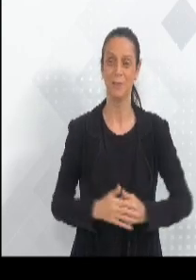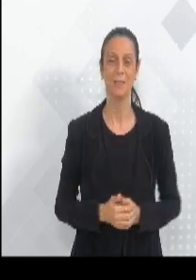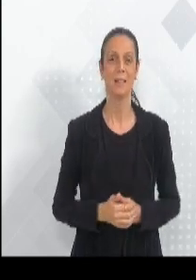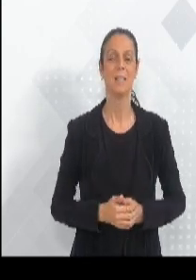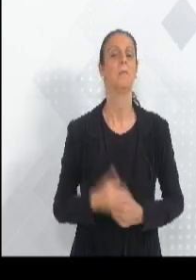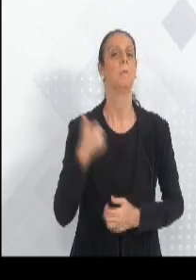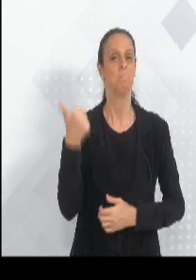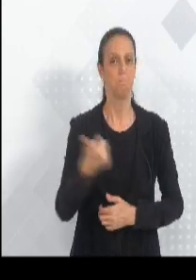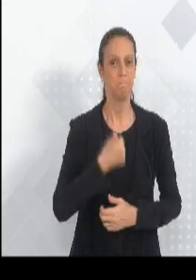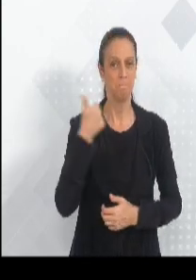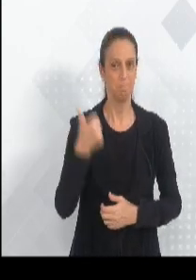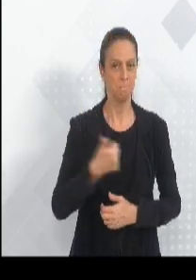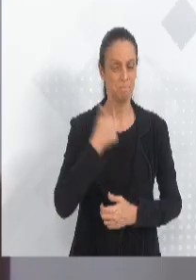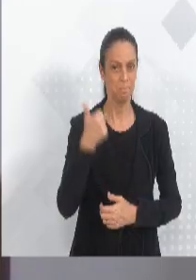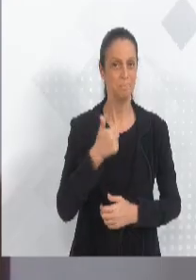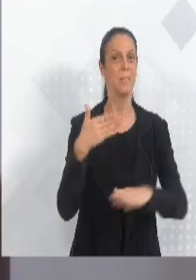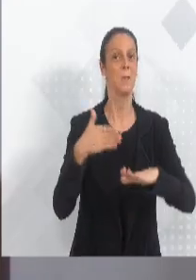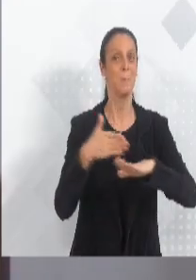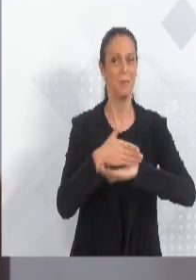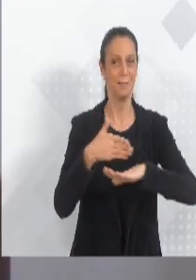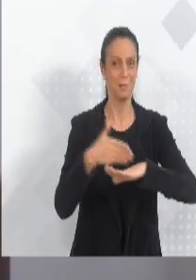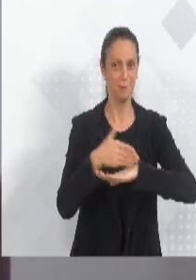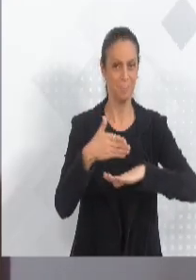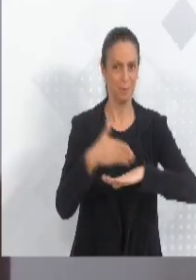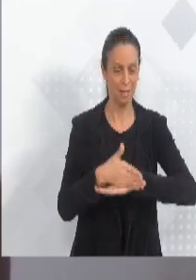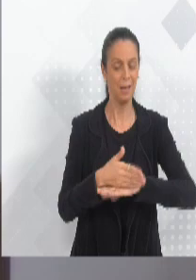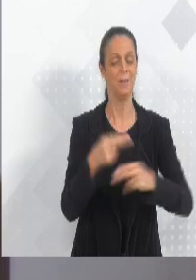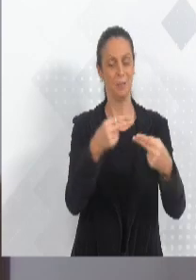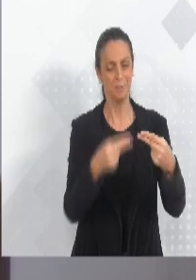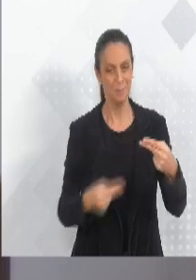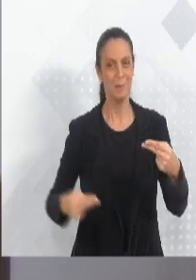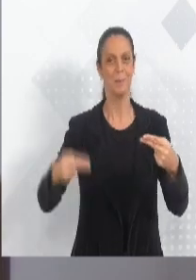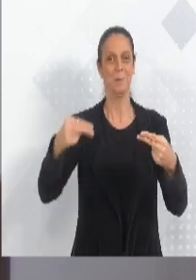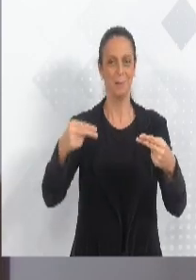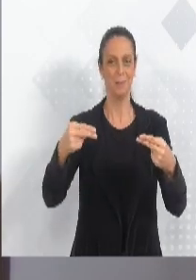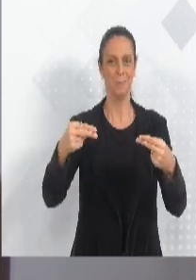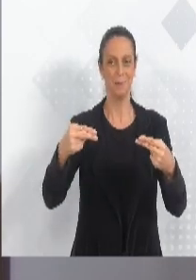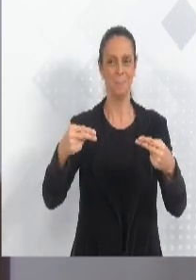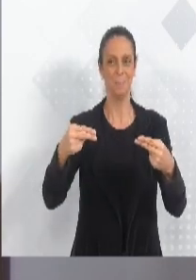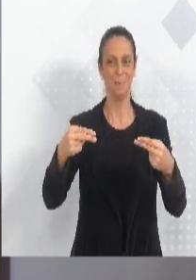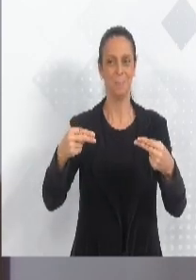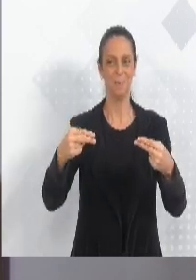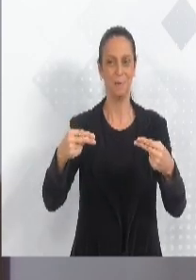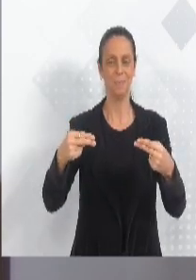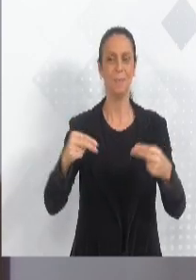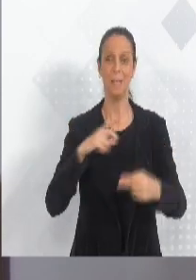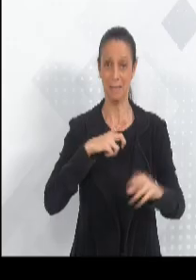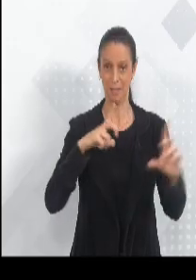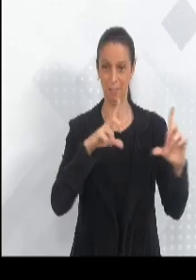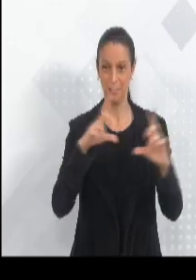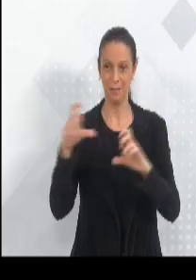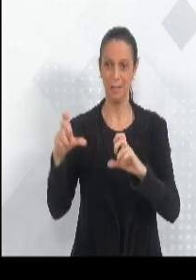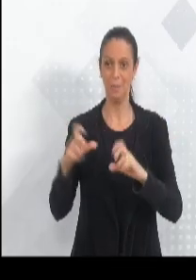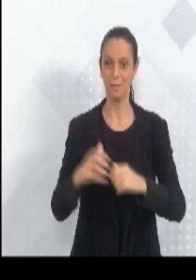valeu a pena ir lá participar dessa inauguração das fotos a